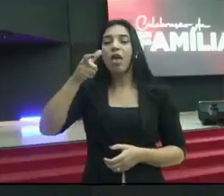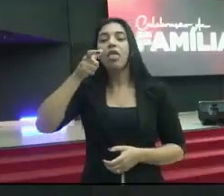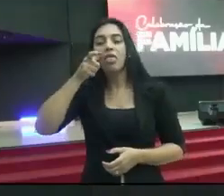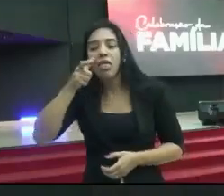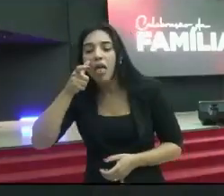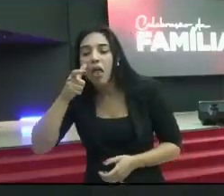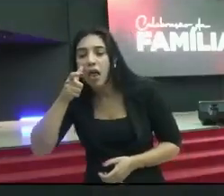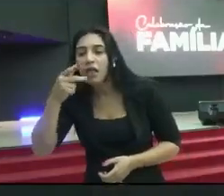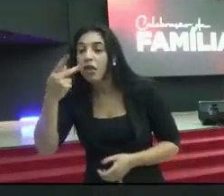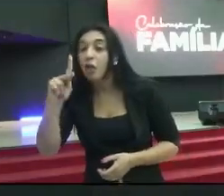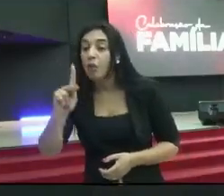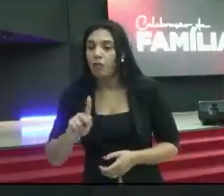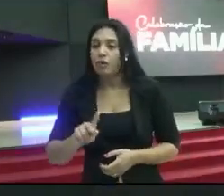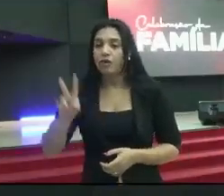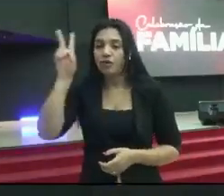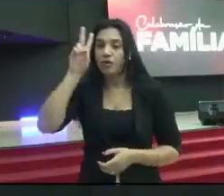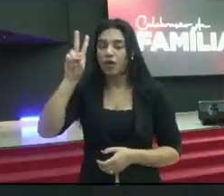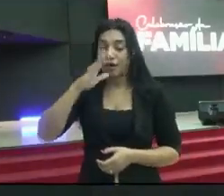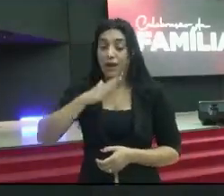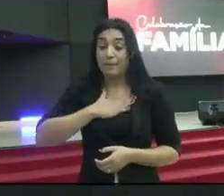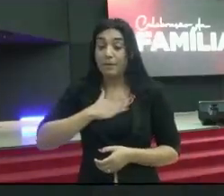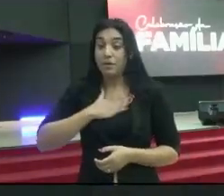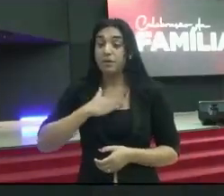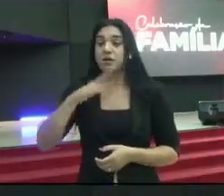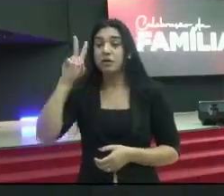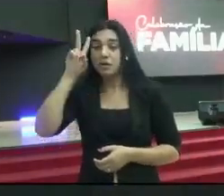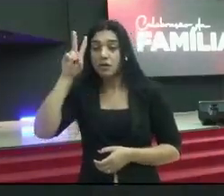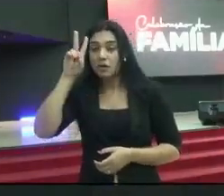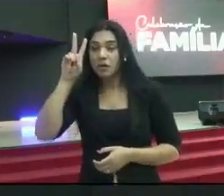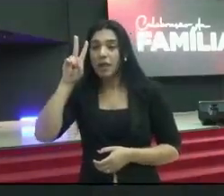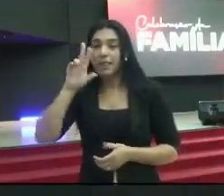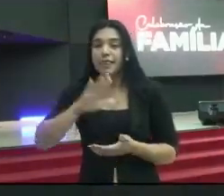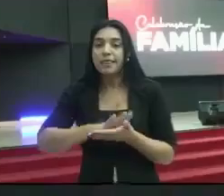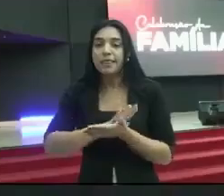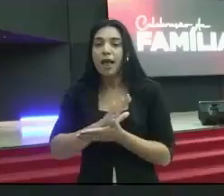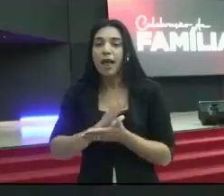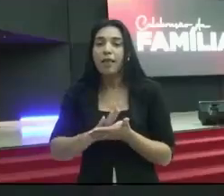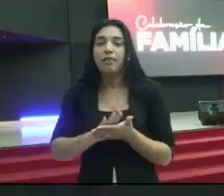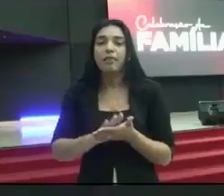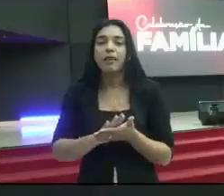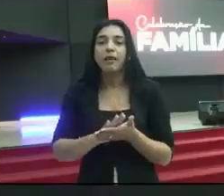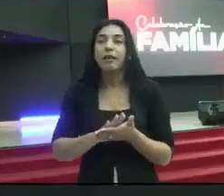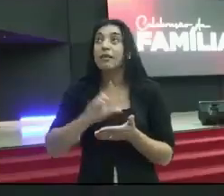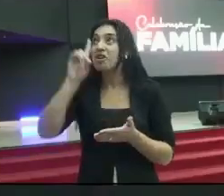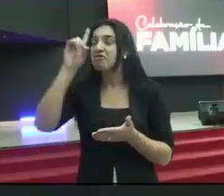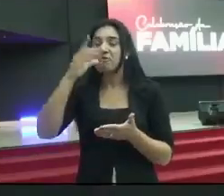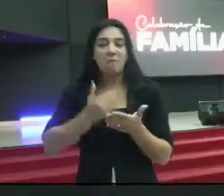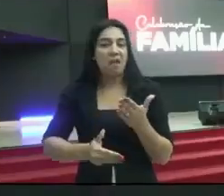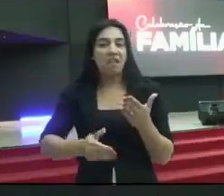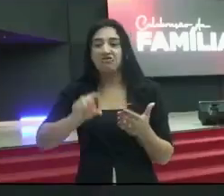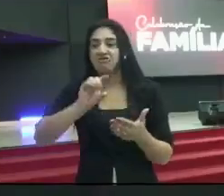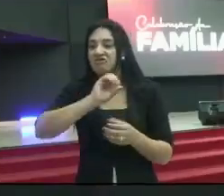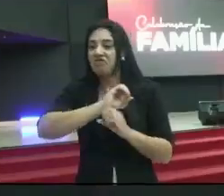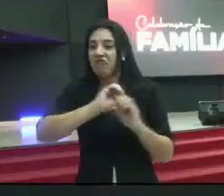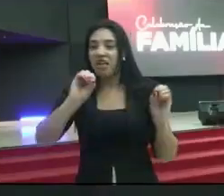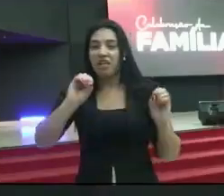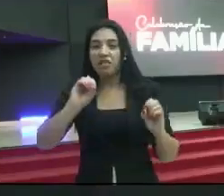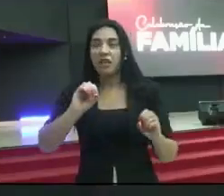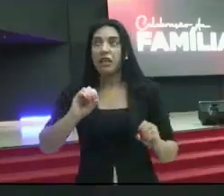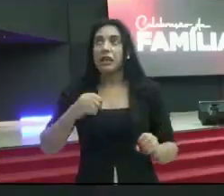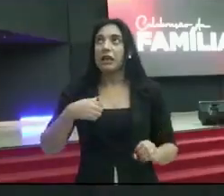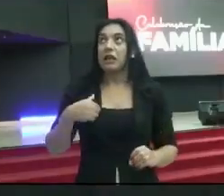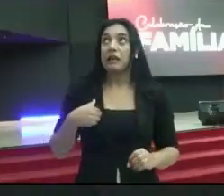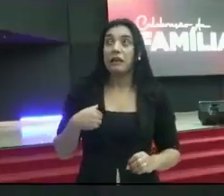na minha história. Nada foge do olhar dele. Não se engane.